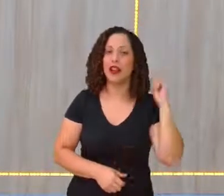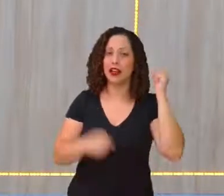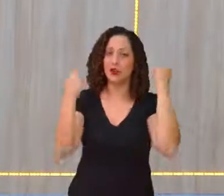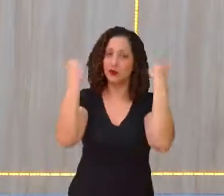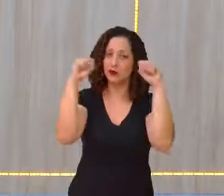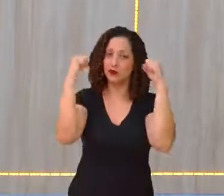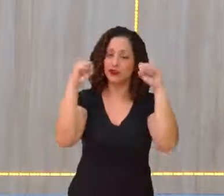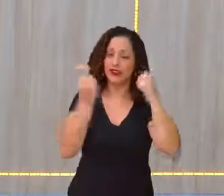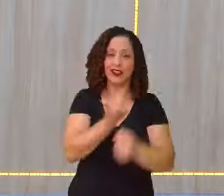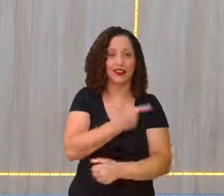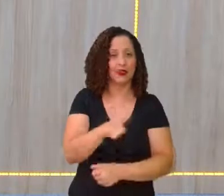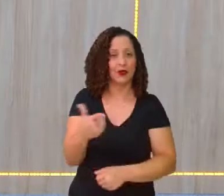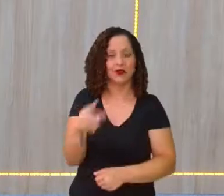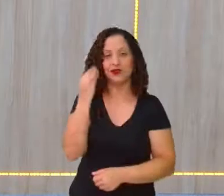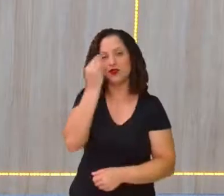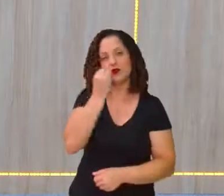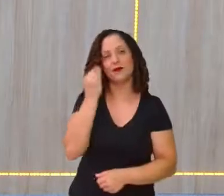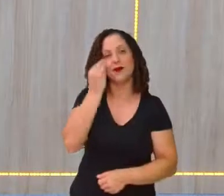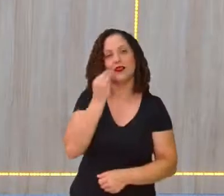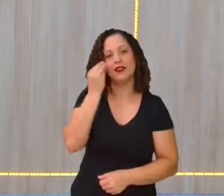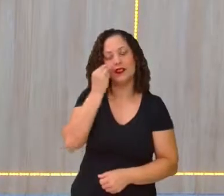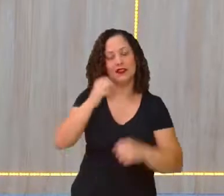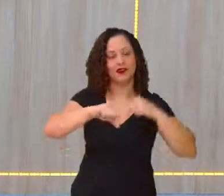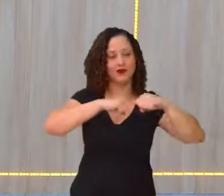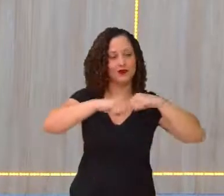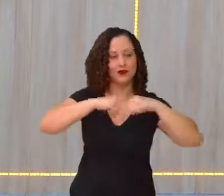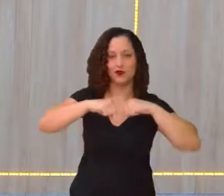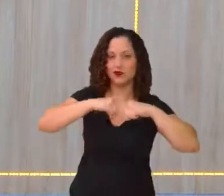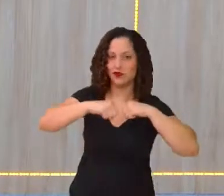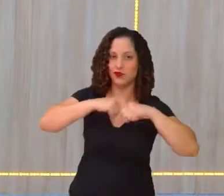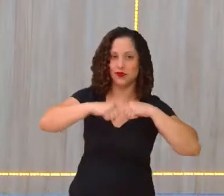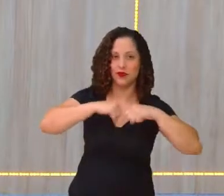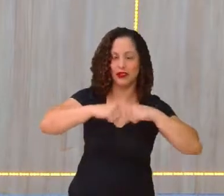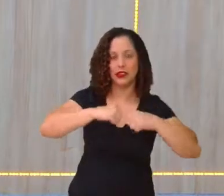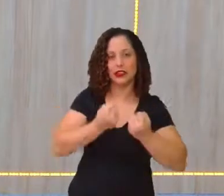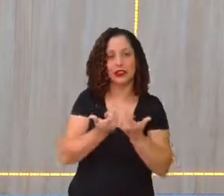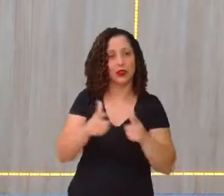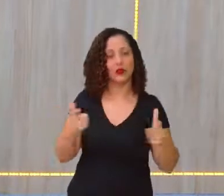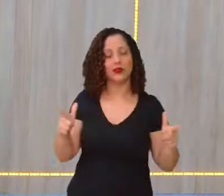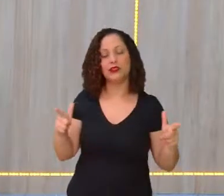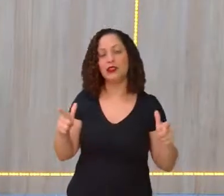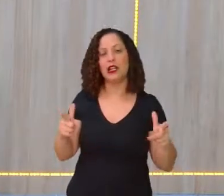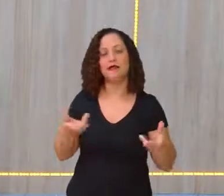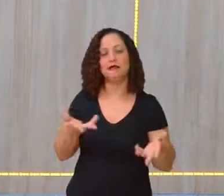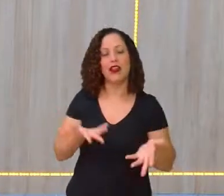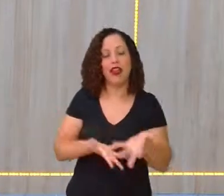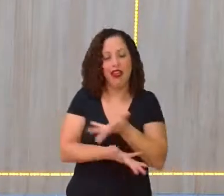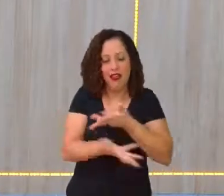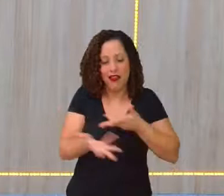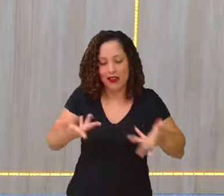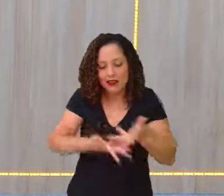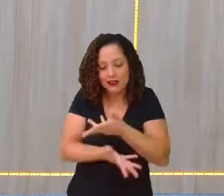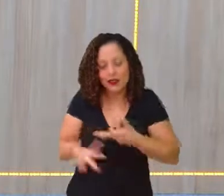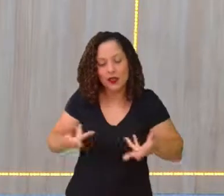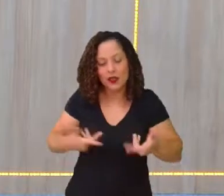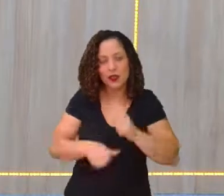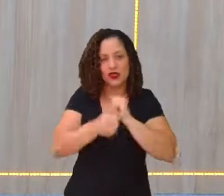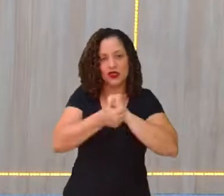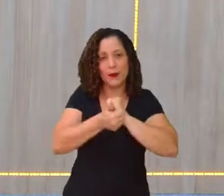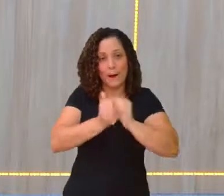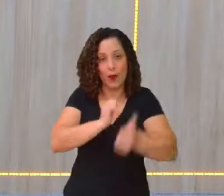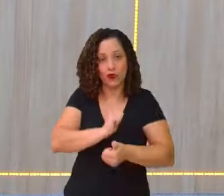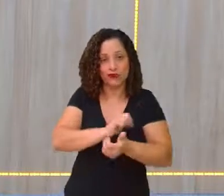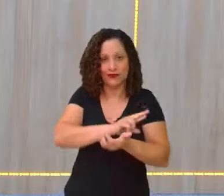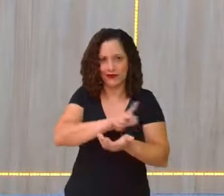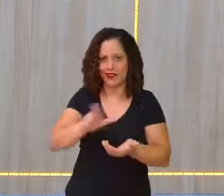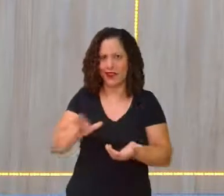vivências, por exemplo, de práticas de esportes de combate, a gente não tinha vivências de diversos esportes. Na verdade, minha aula de